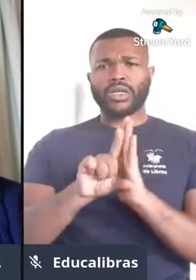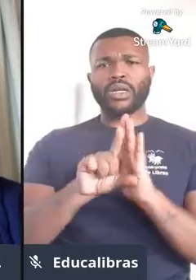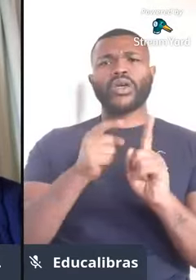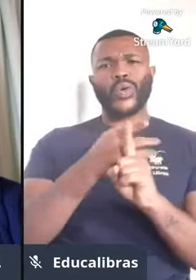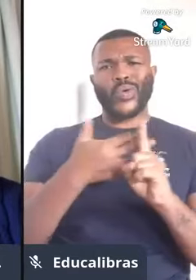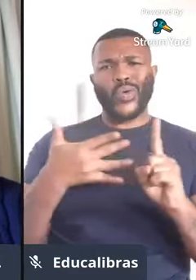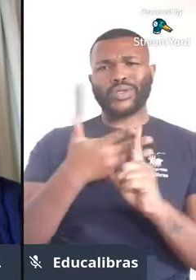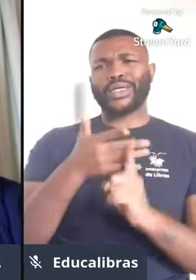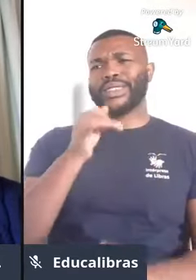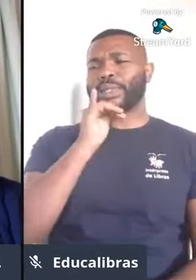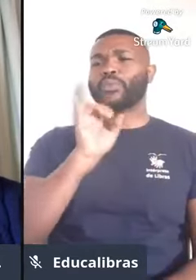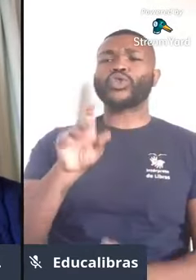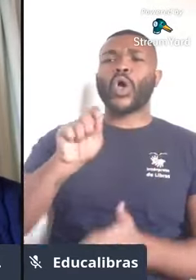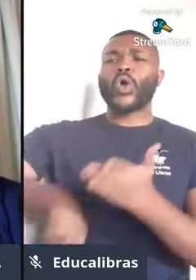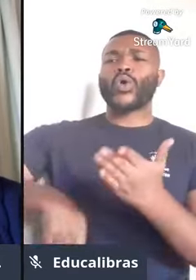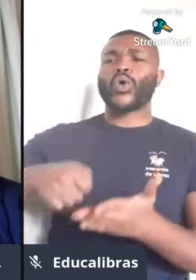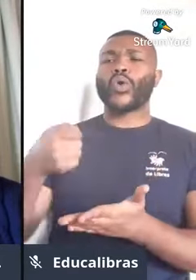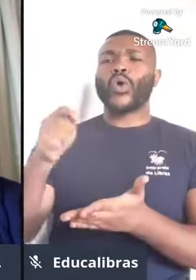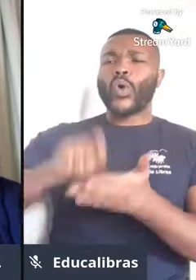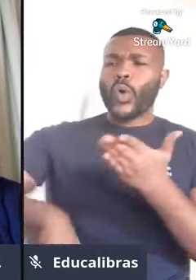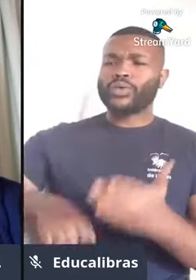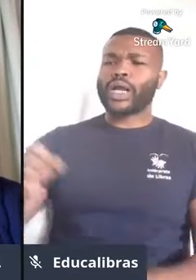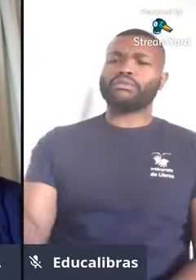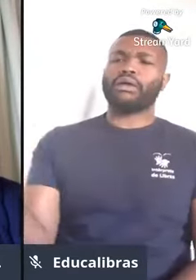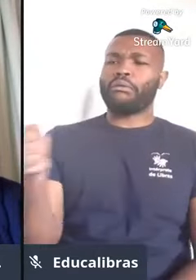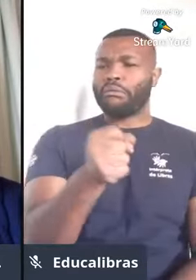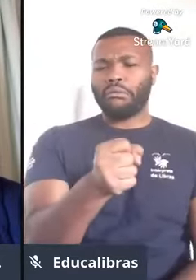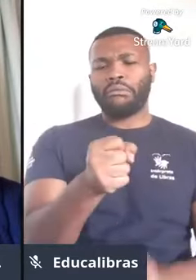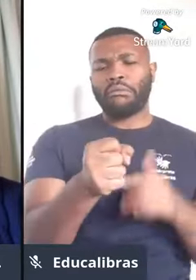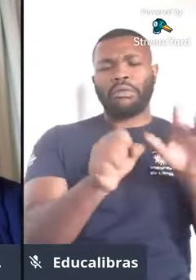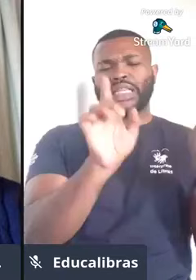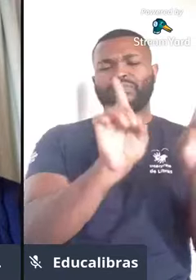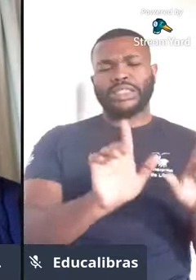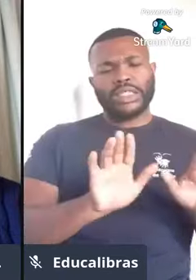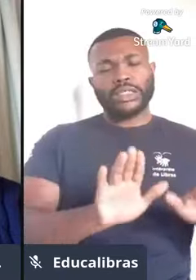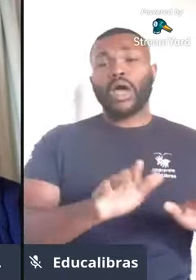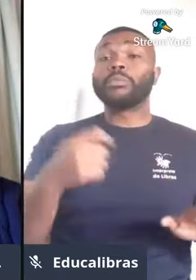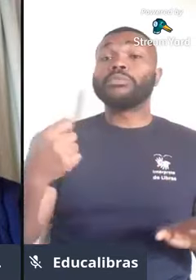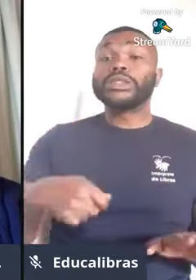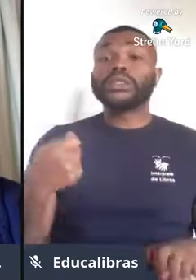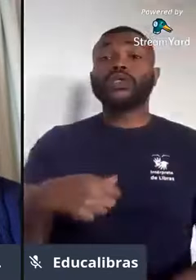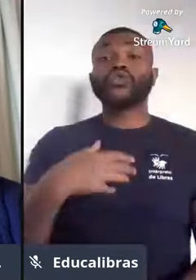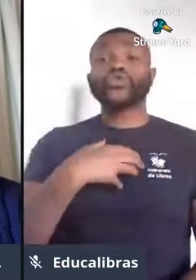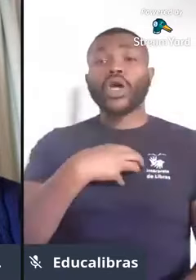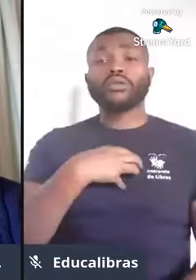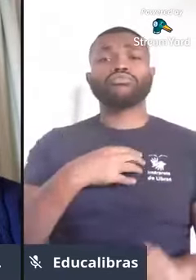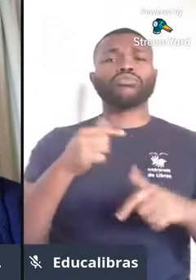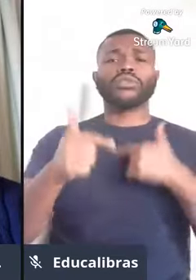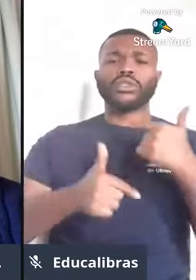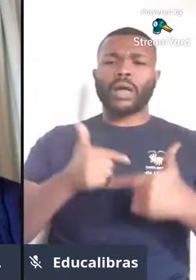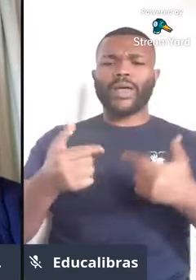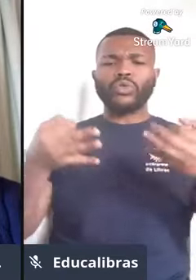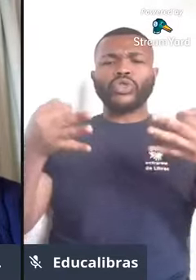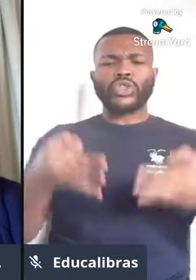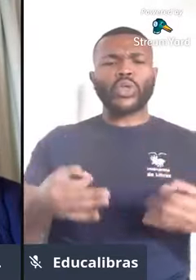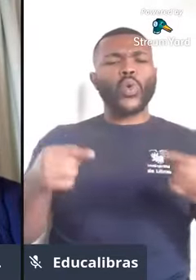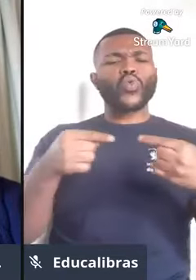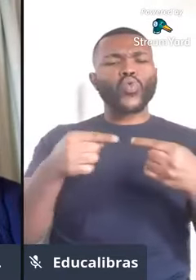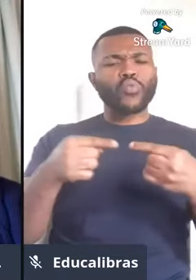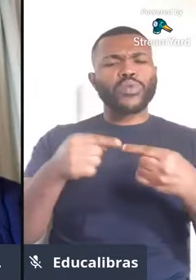basta a contratação, há que se oferecer condições de trabalho dignas, razoáveis, para as pessoas com